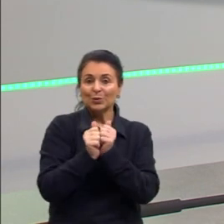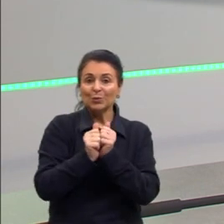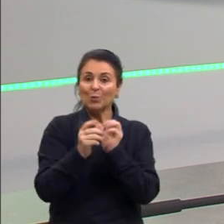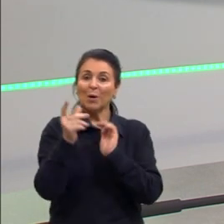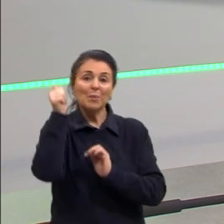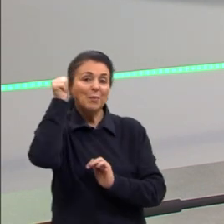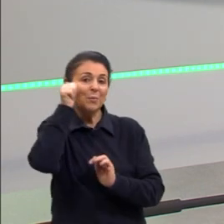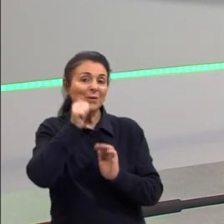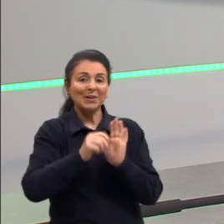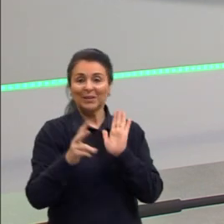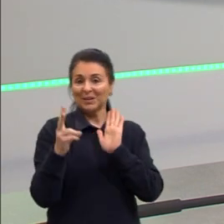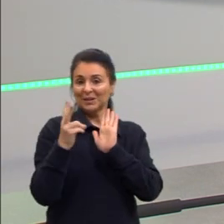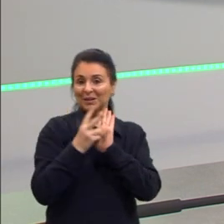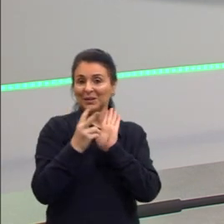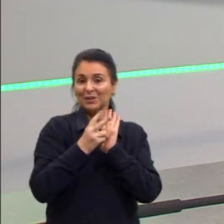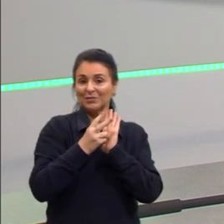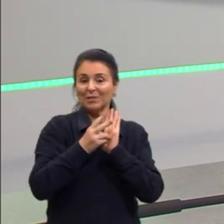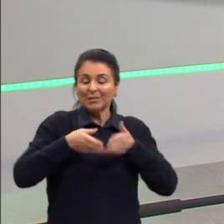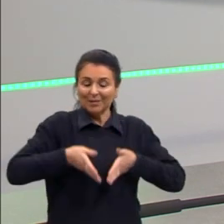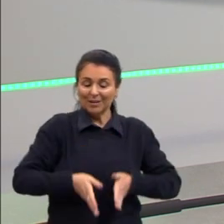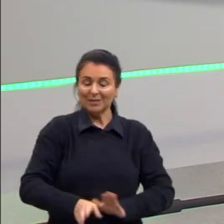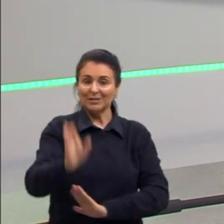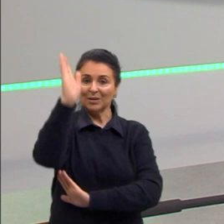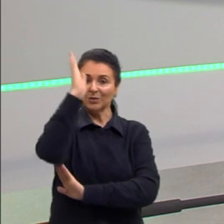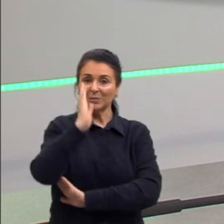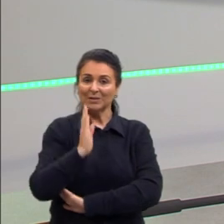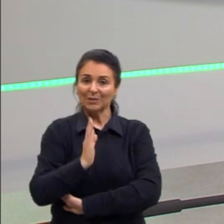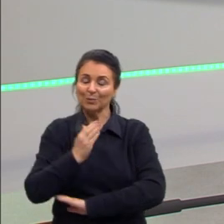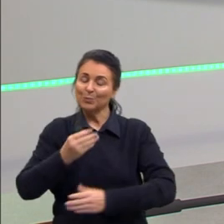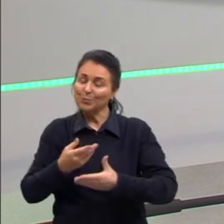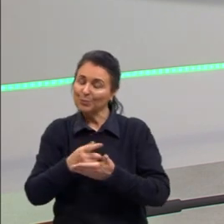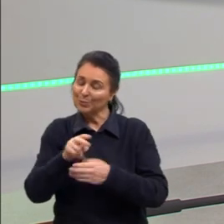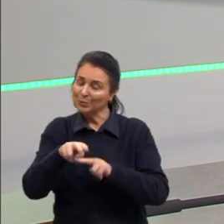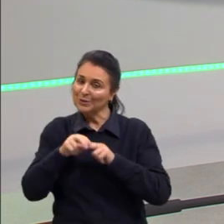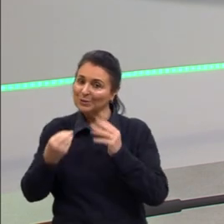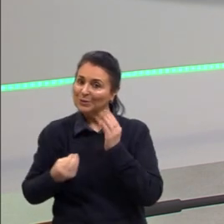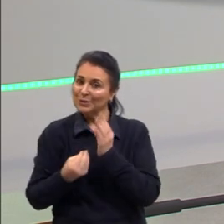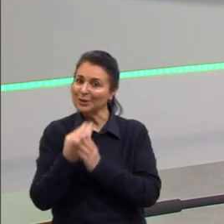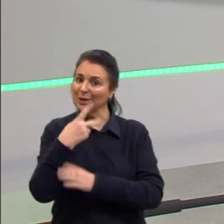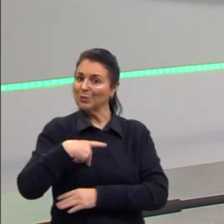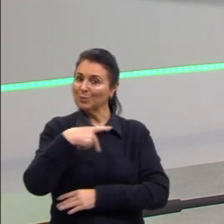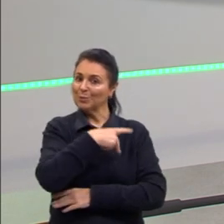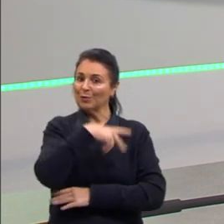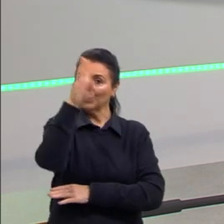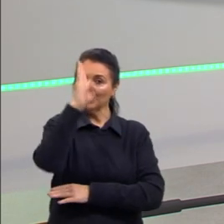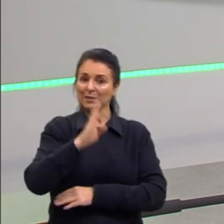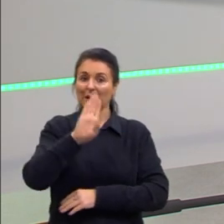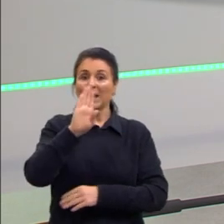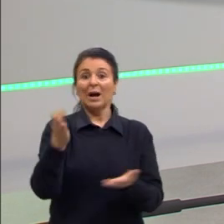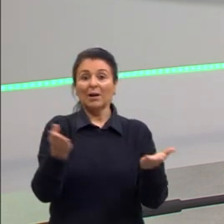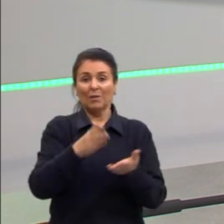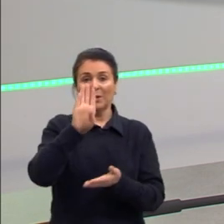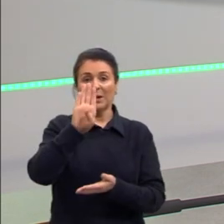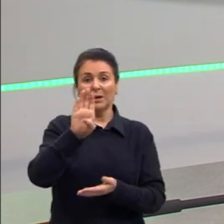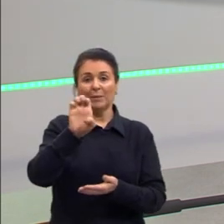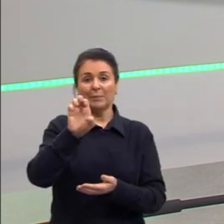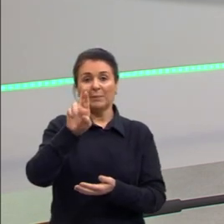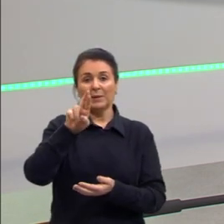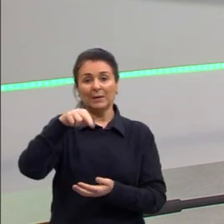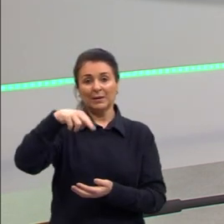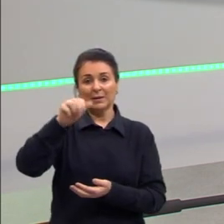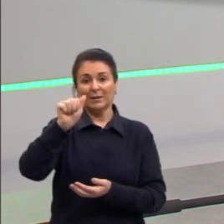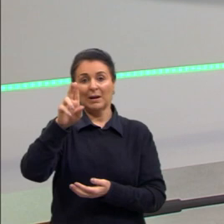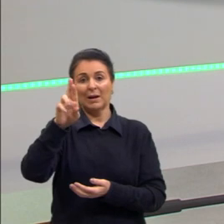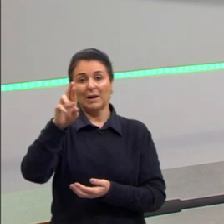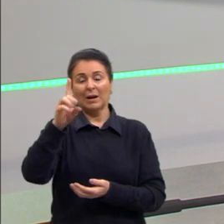índia né o indígena brasileiro que assim a gente tem a criação né do nosso povo Bernardo Guimarães né temos outro